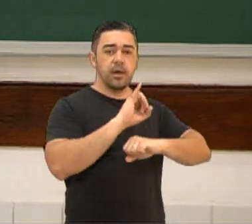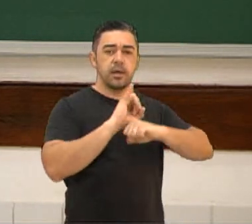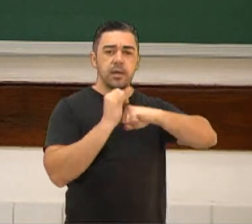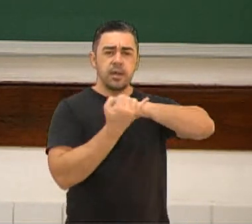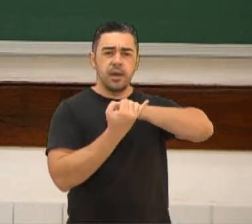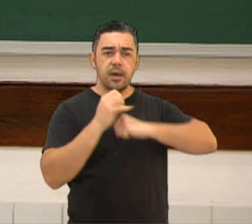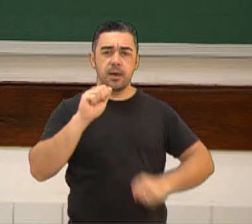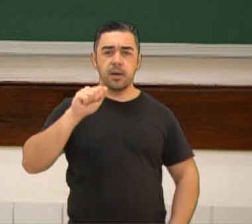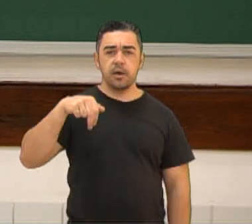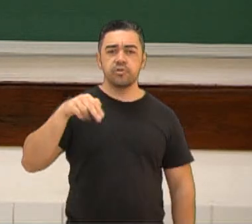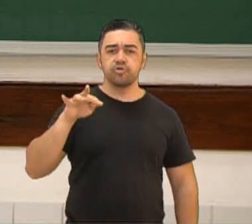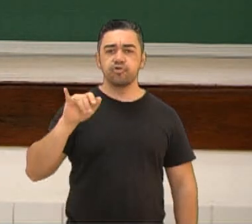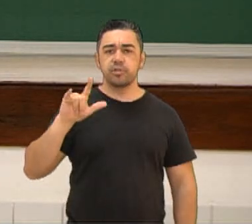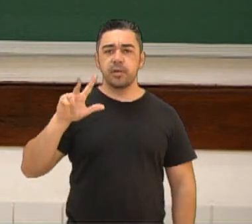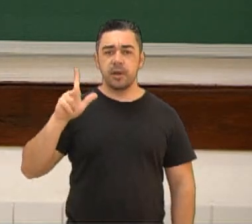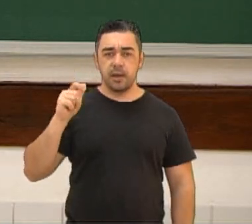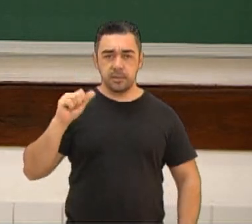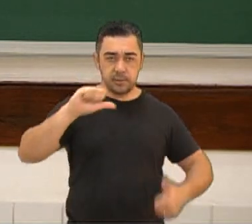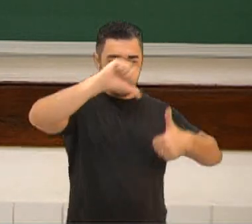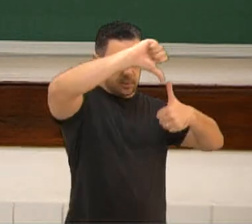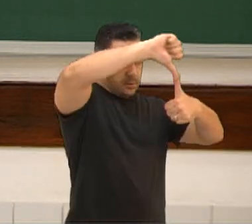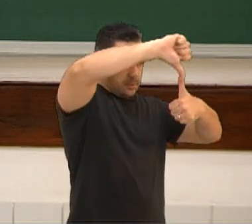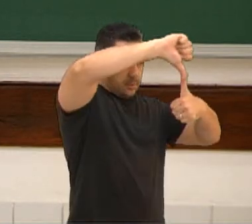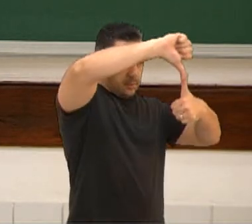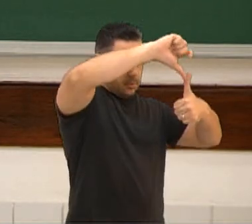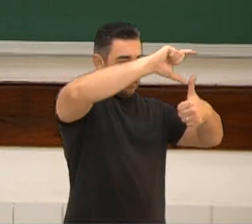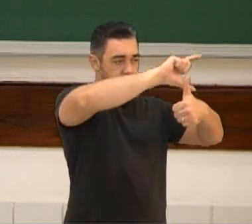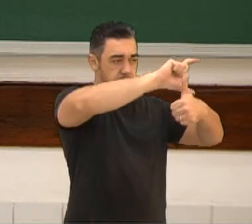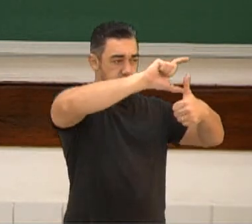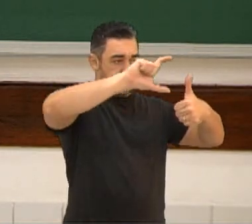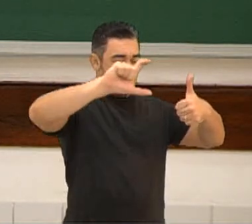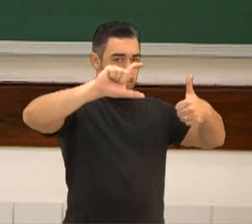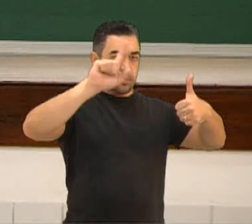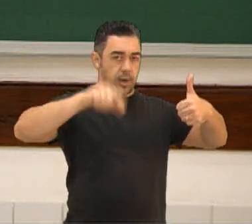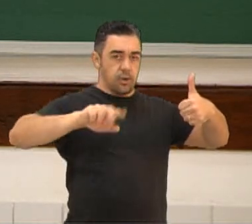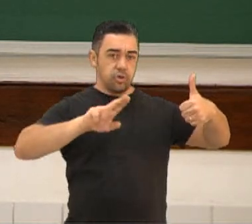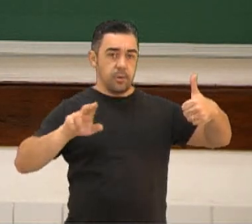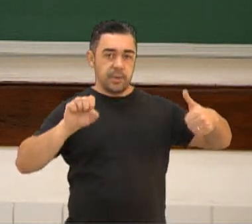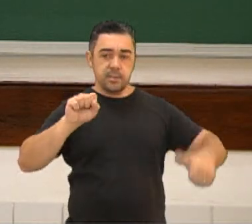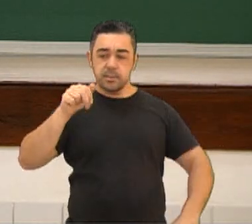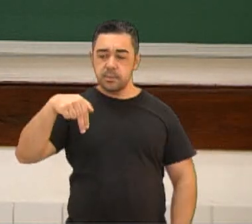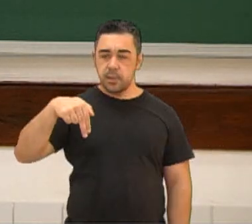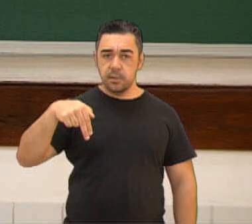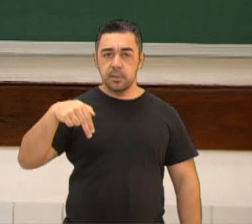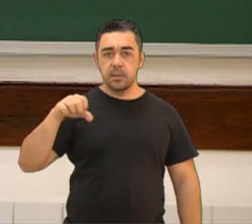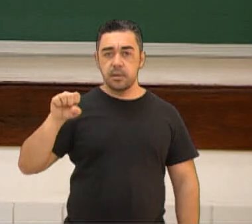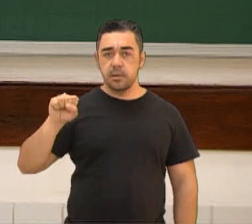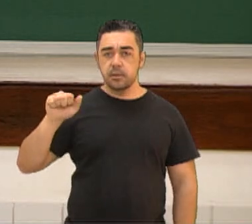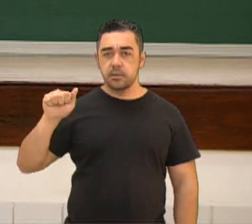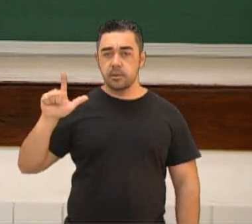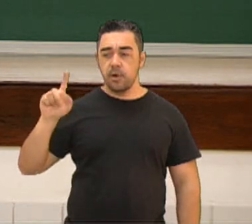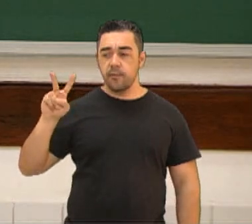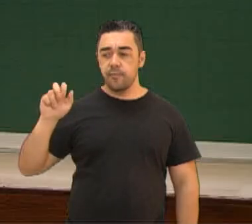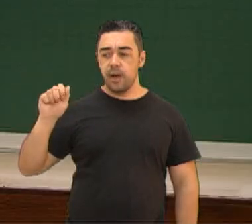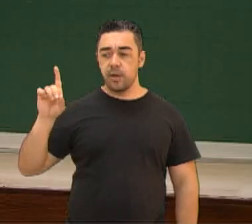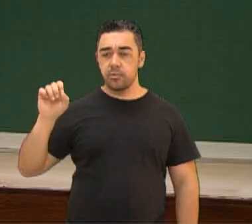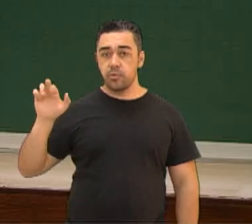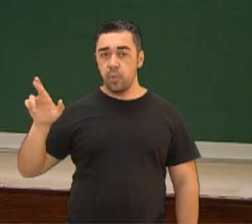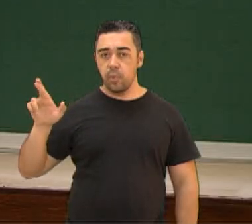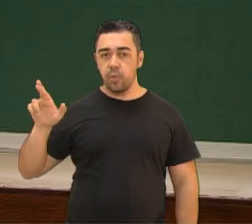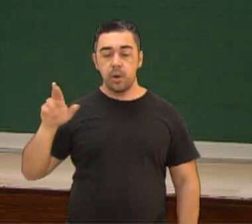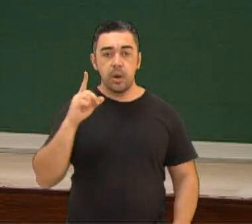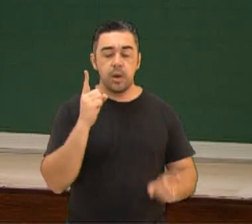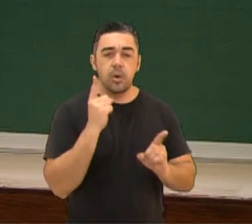das Antilhas da América Central, vai chamar aquele lugar de San Salvador, e logo de cara ele encontra